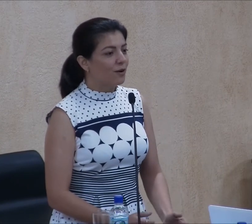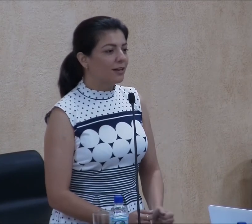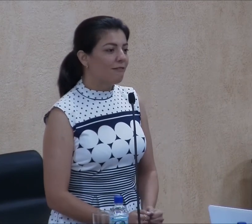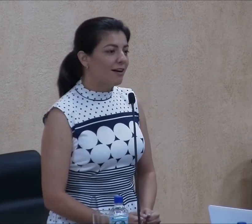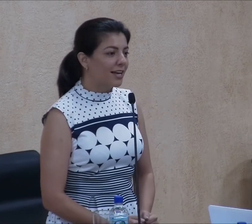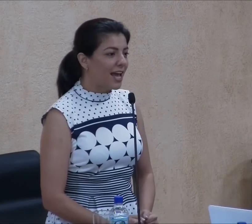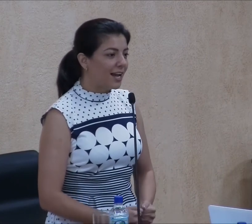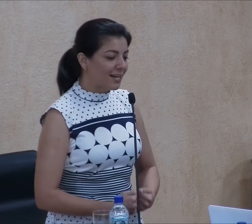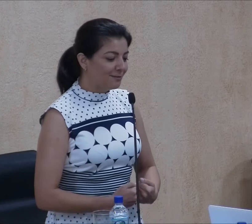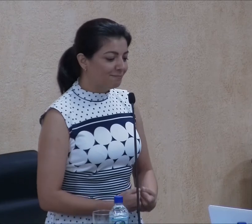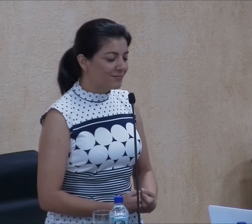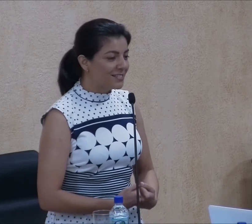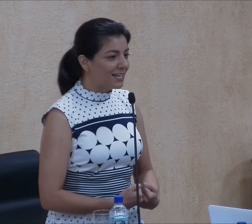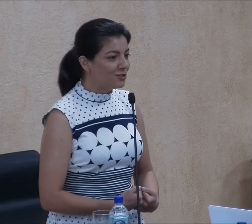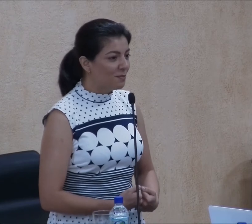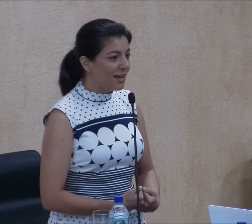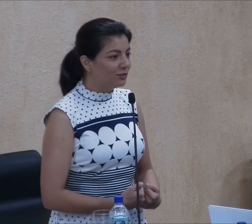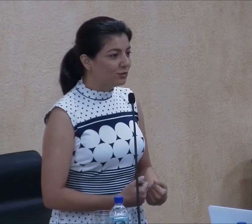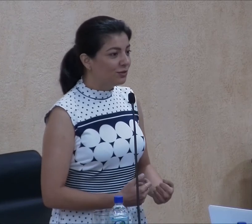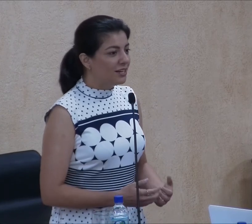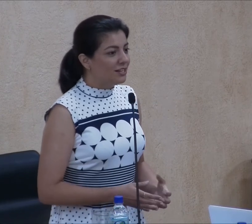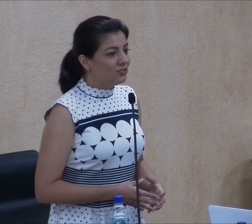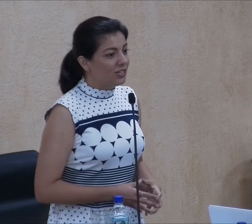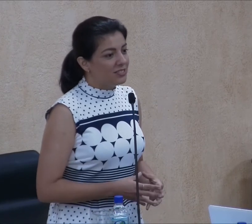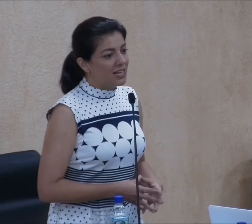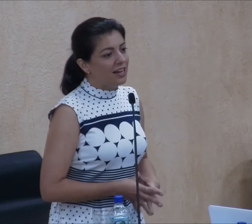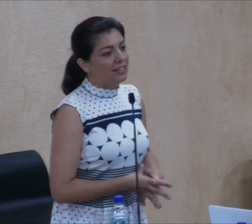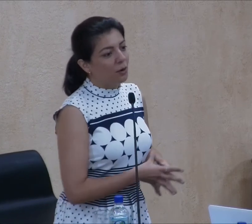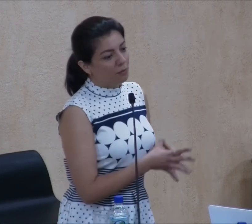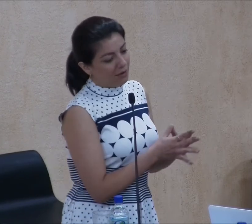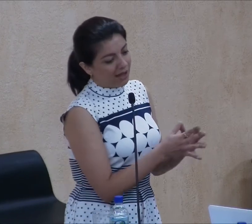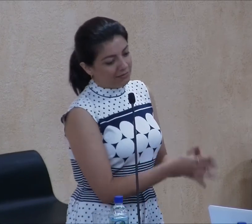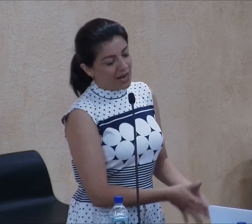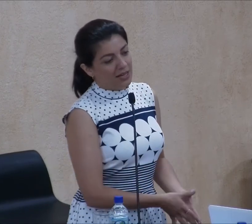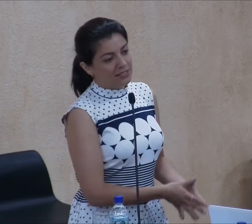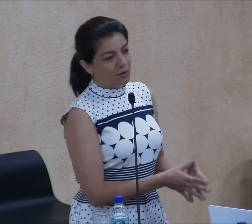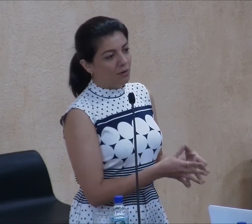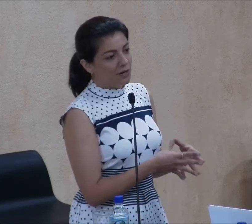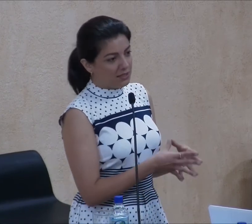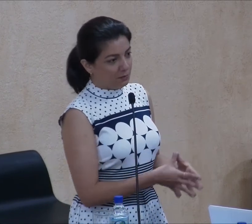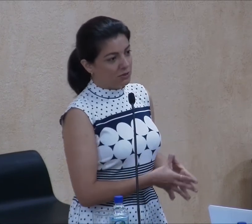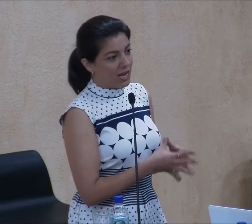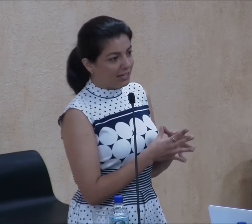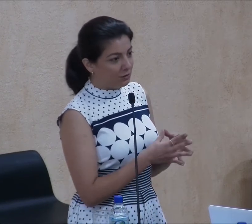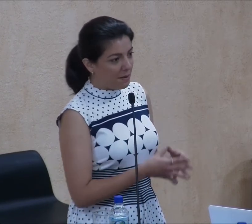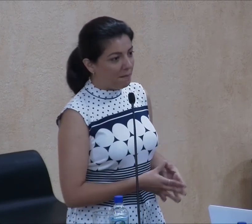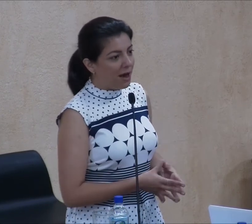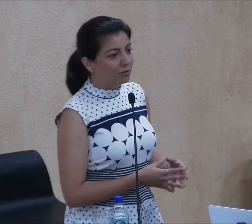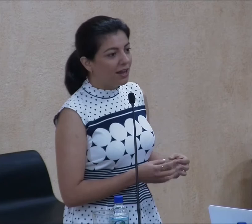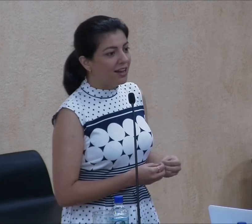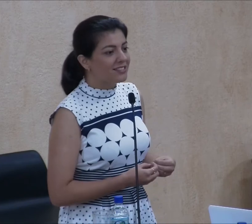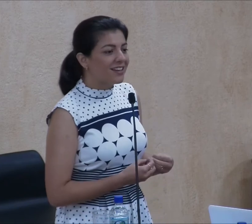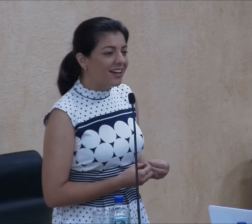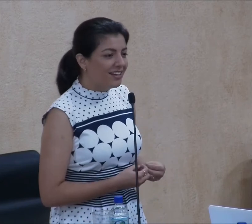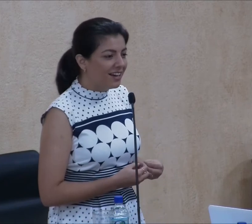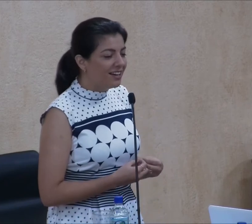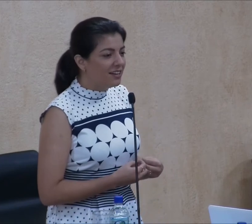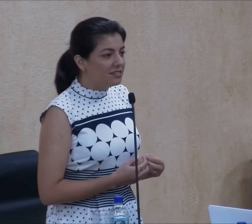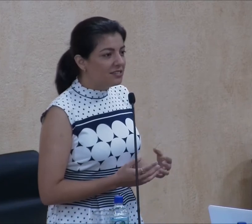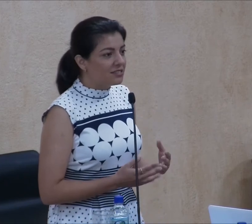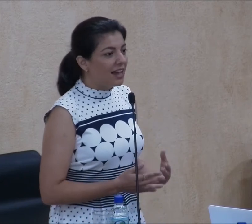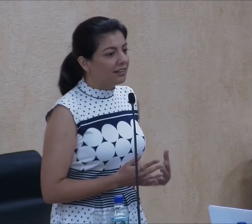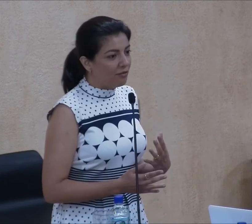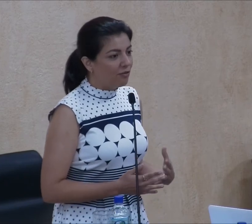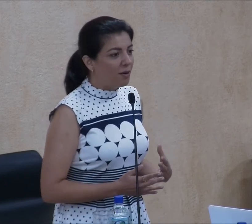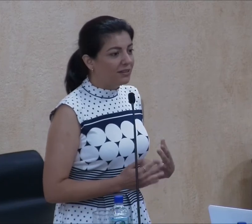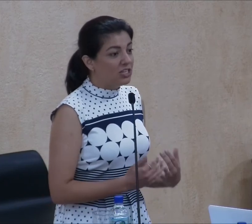frente, só que com aquele sentimento de que, se ele não entrasse com esse projeto em pauta, ele estaria,